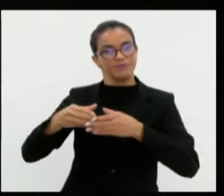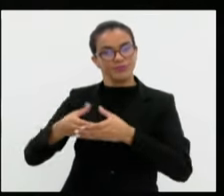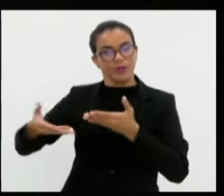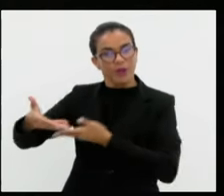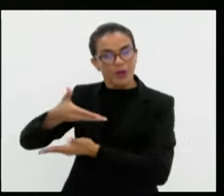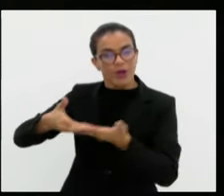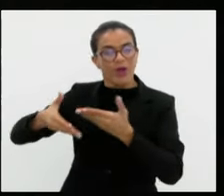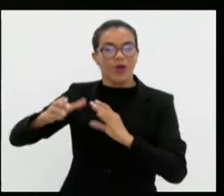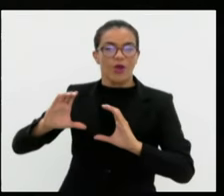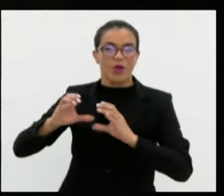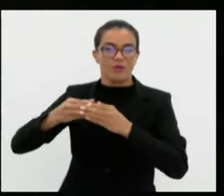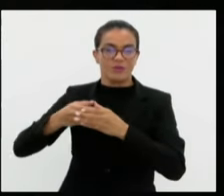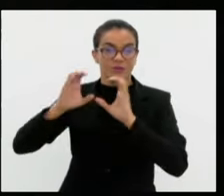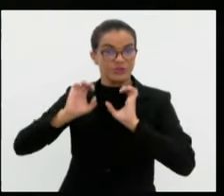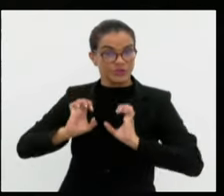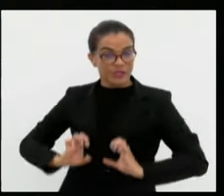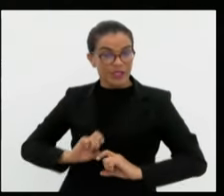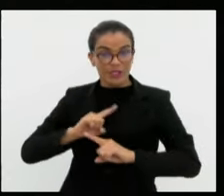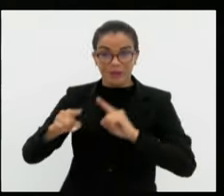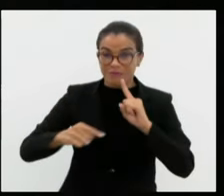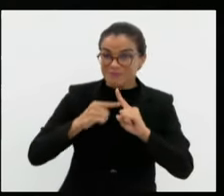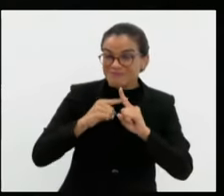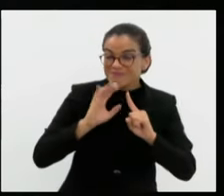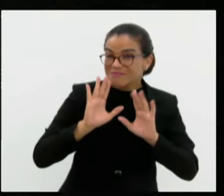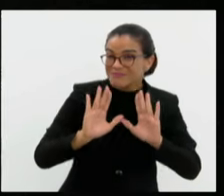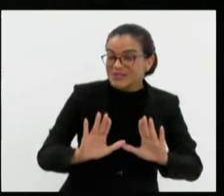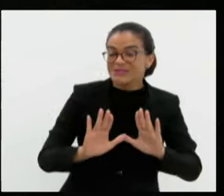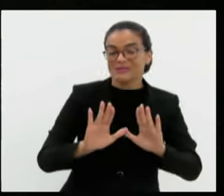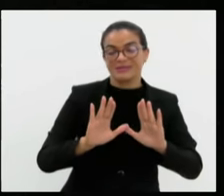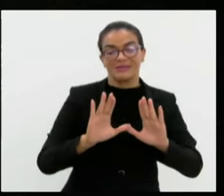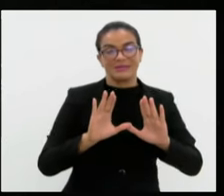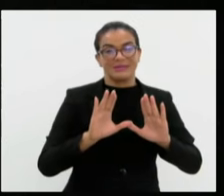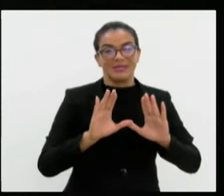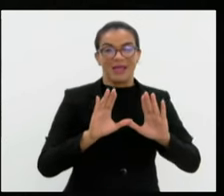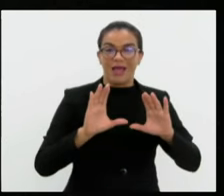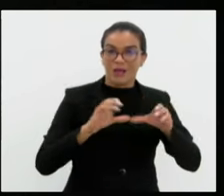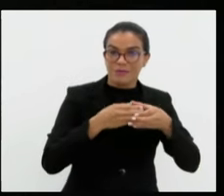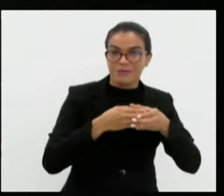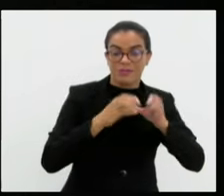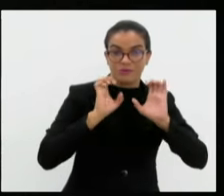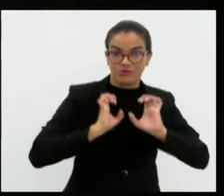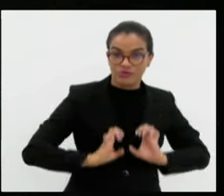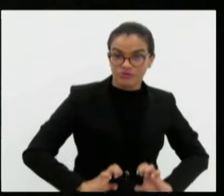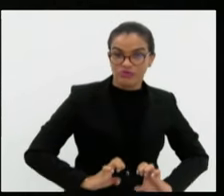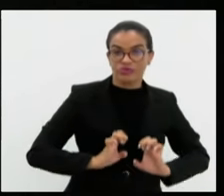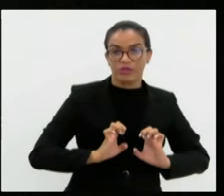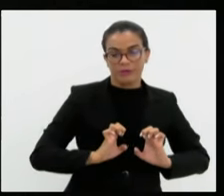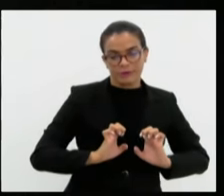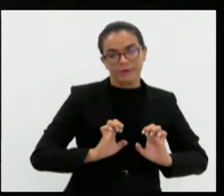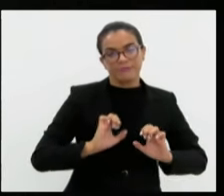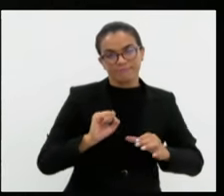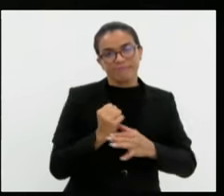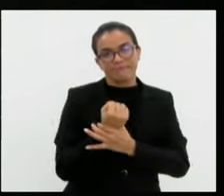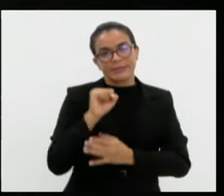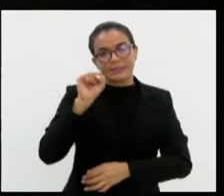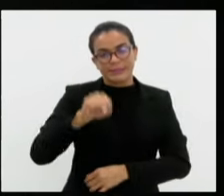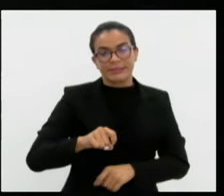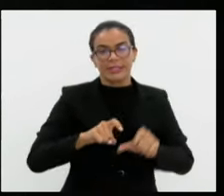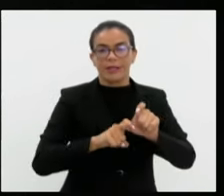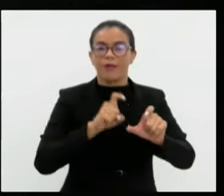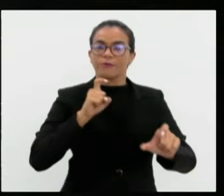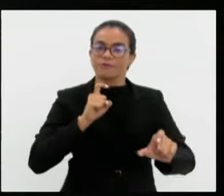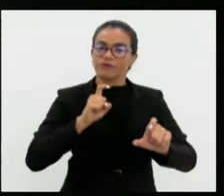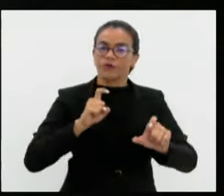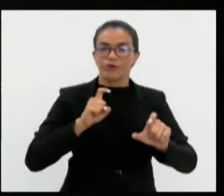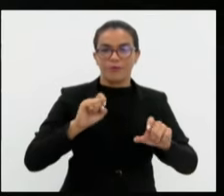eu acho que a emenda que coloca um tempo determinado garante, sim, a autonomia do